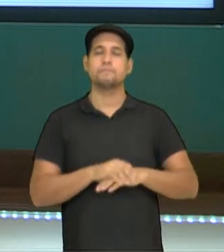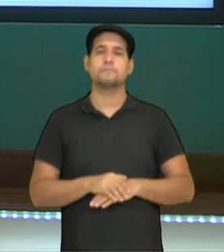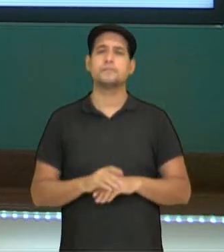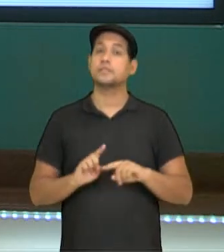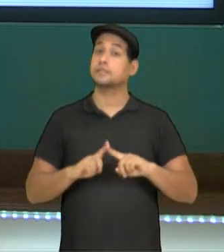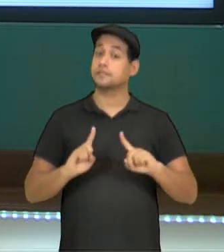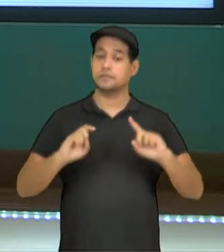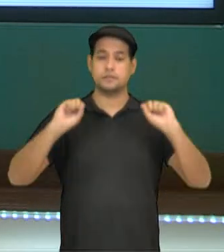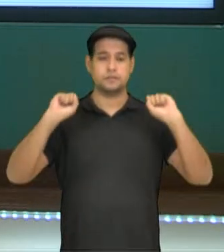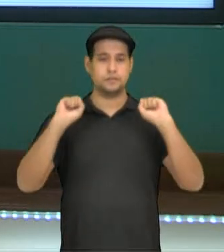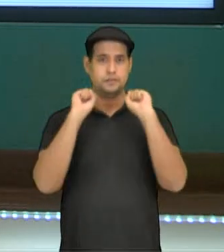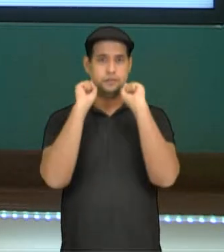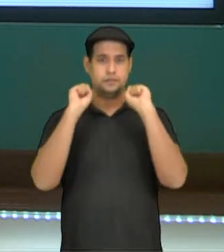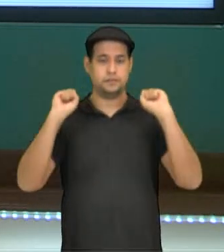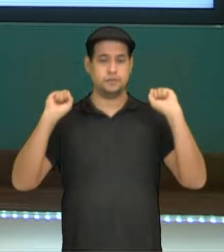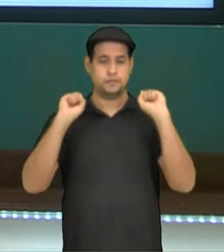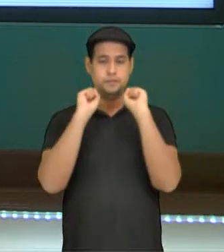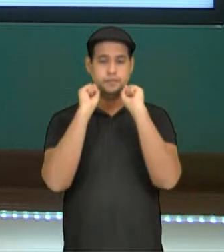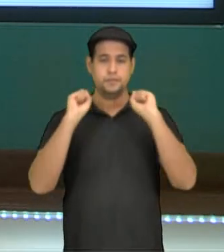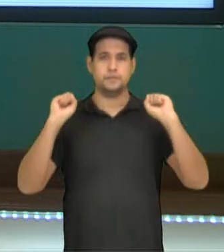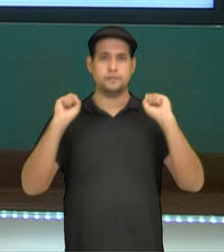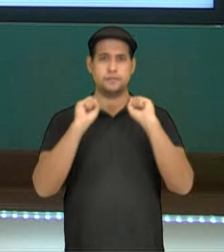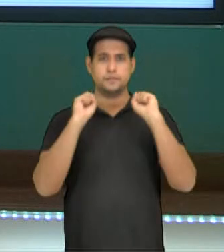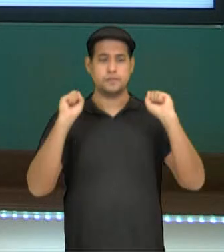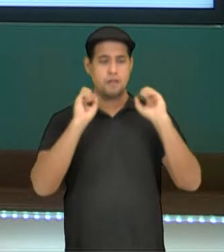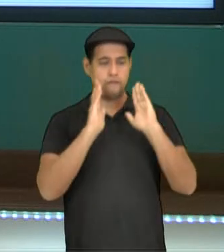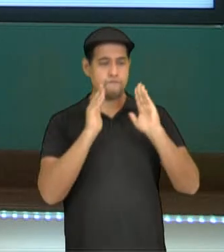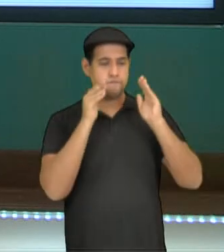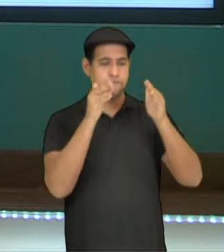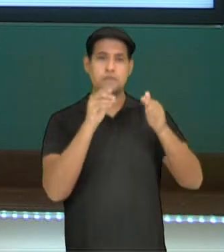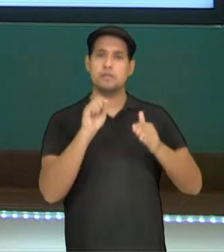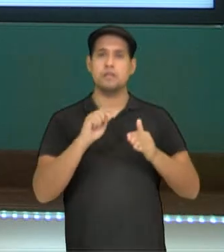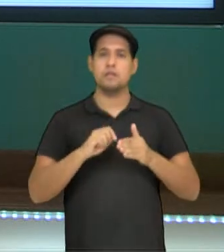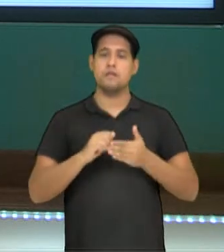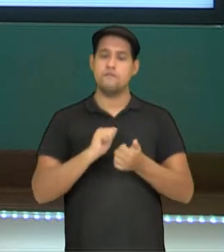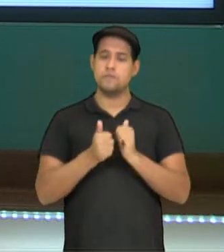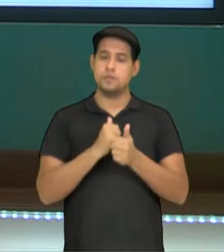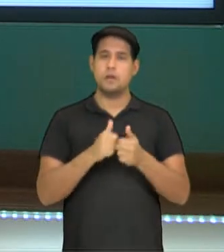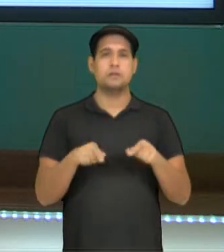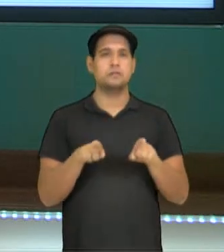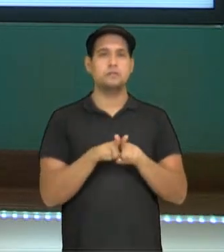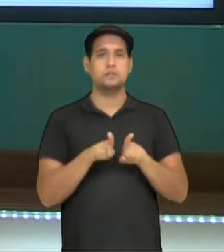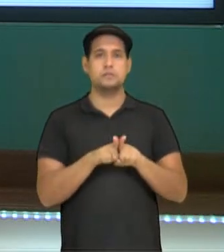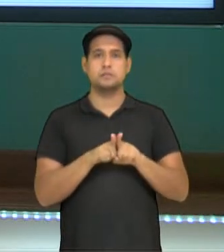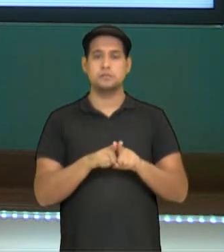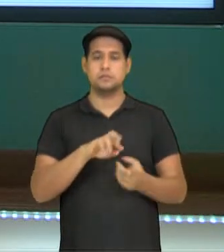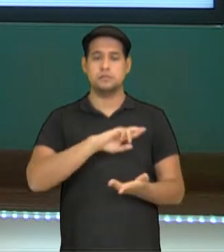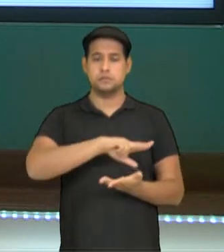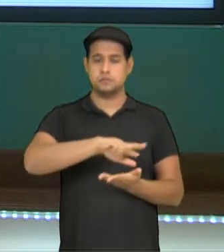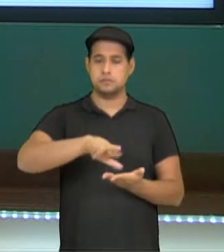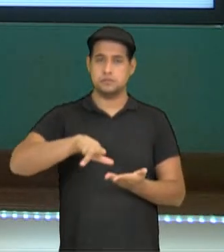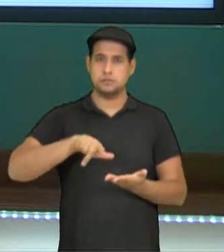Então o esporte, né? A gente está focando no futebol, mas a gente está falando no esporte de uma maneira geral.